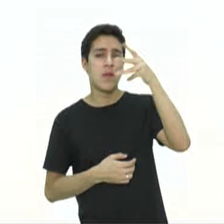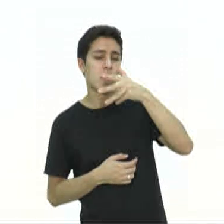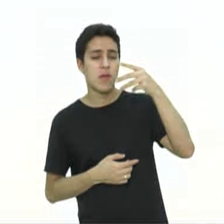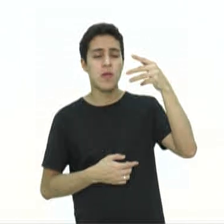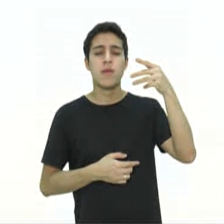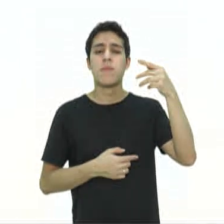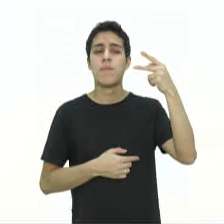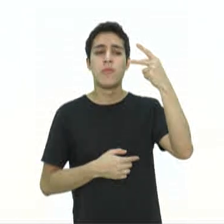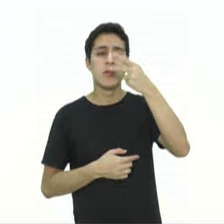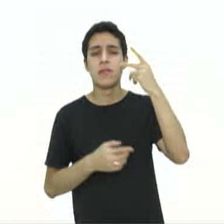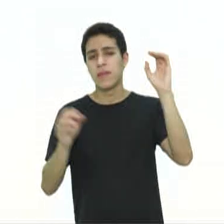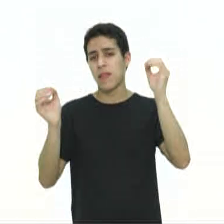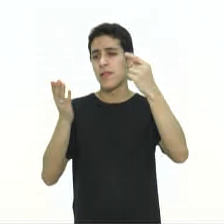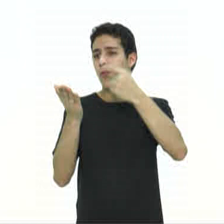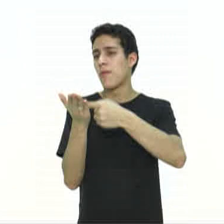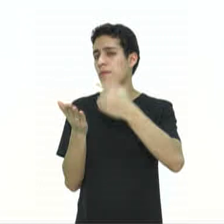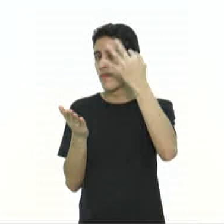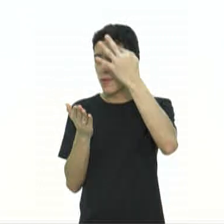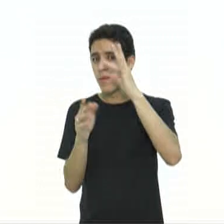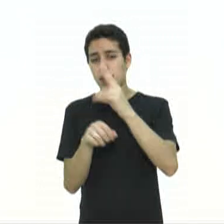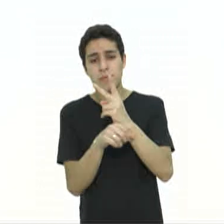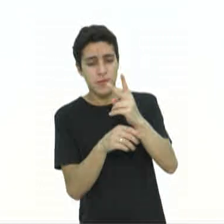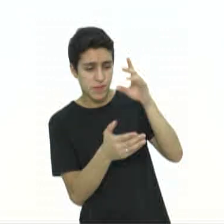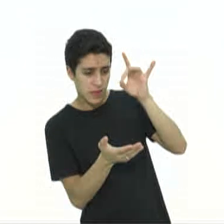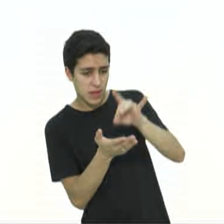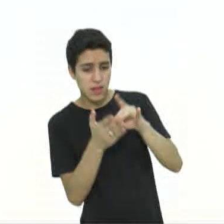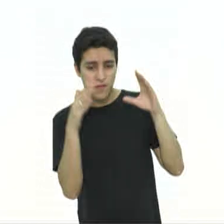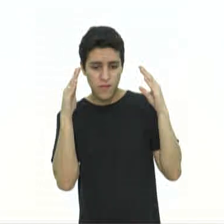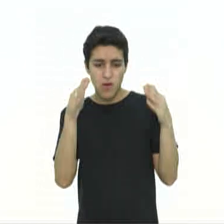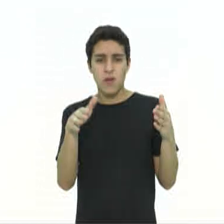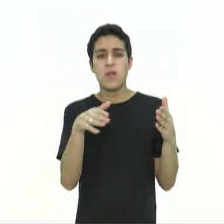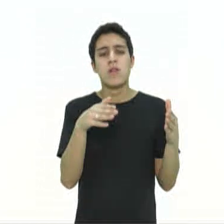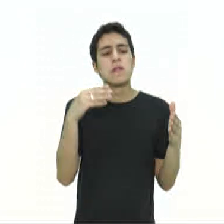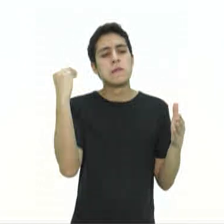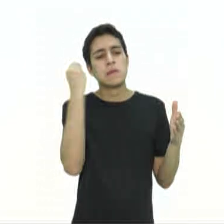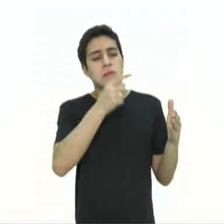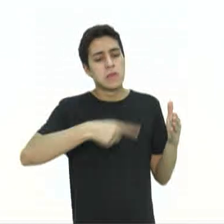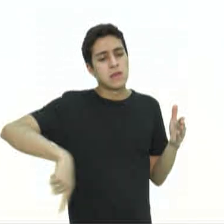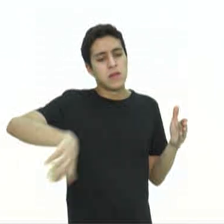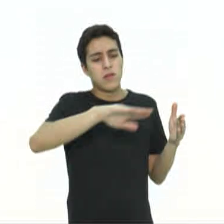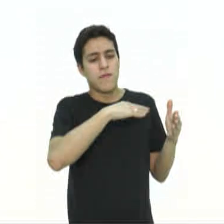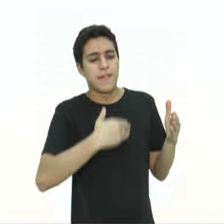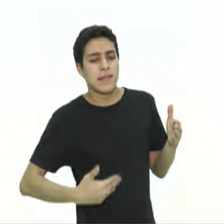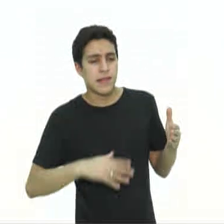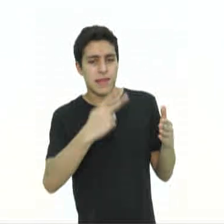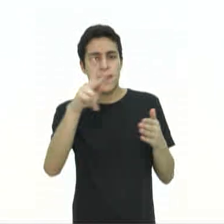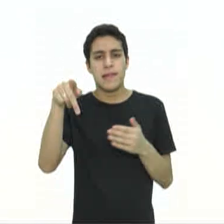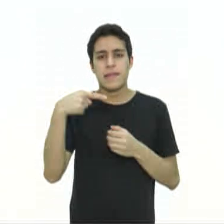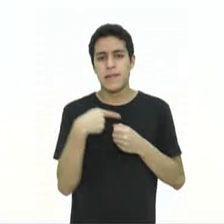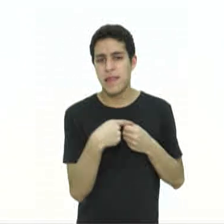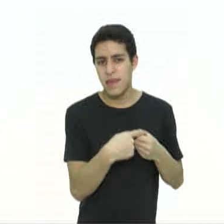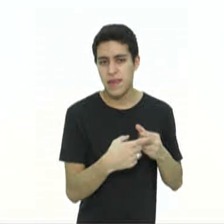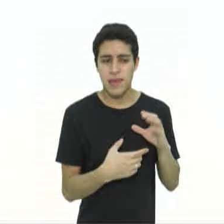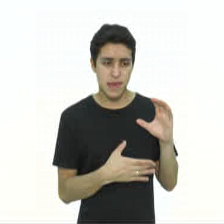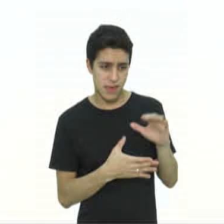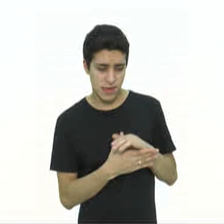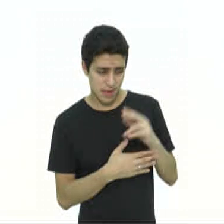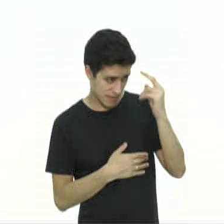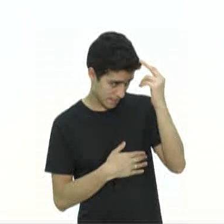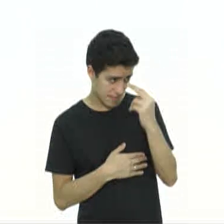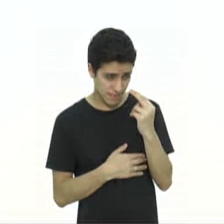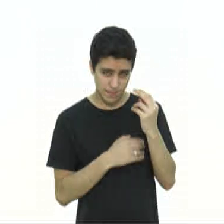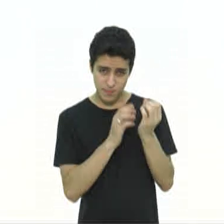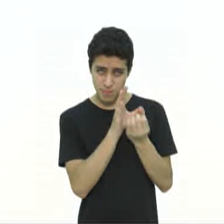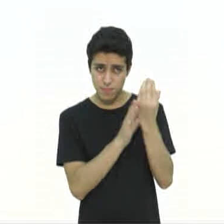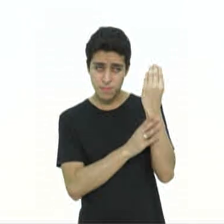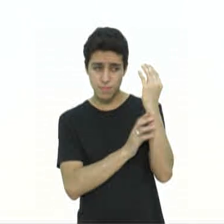compromisso filosófico com a busca da verdade, mas dirigida ao convencimento dos governantes das cidades. C. Platão constrói o